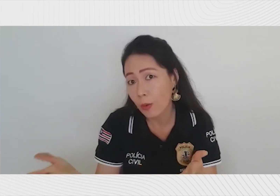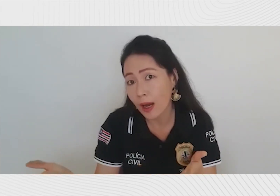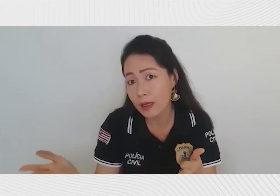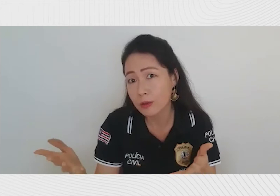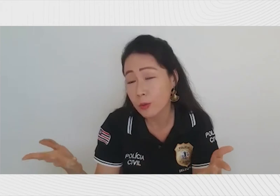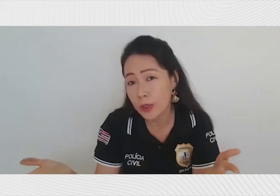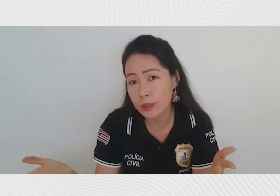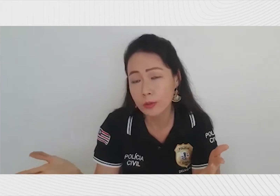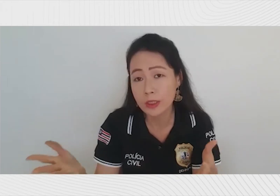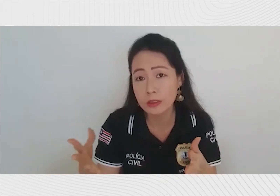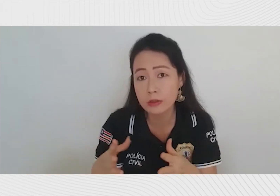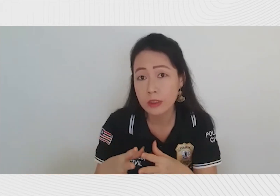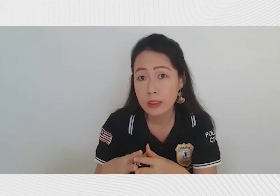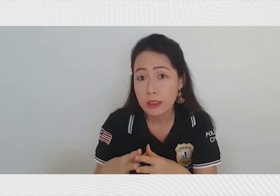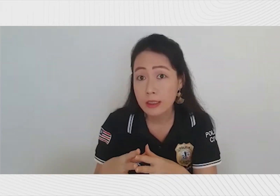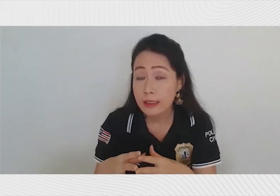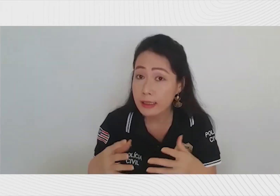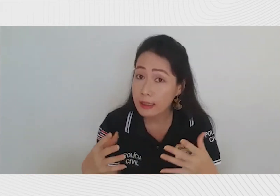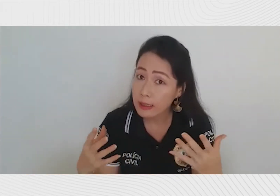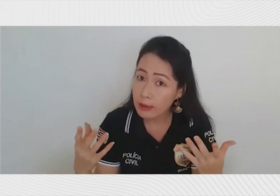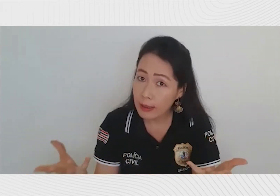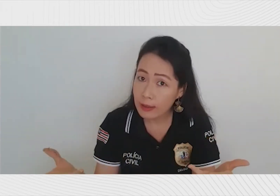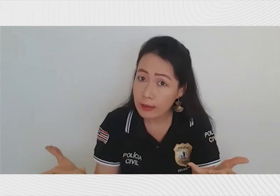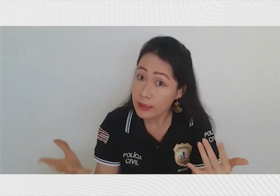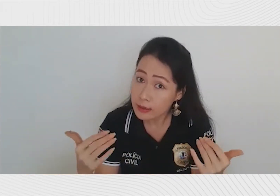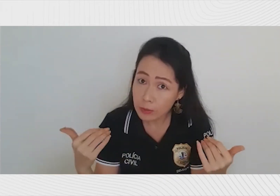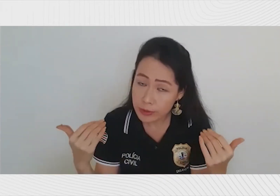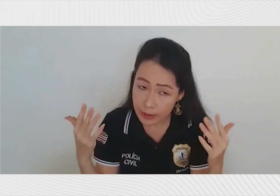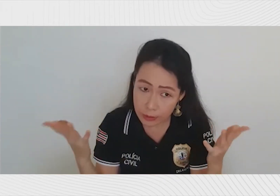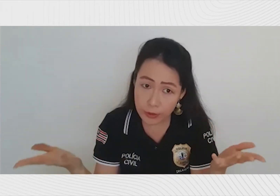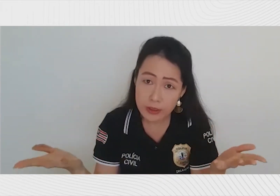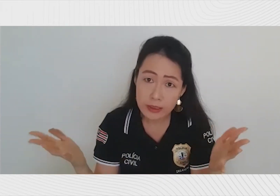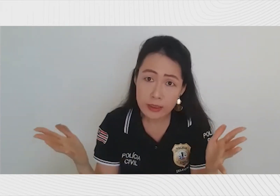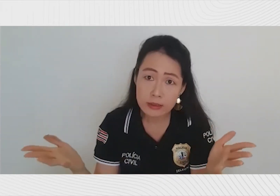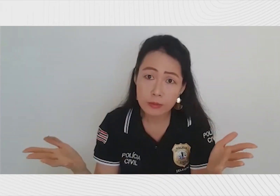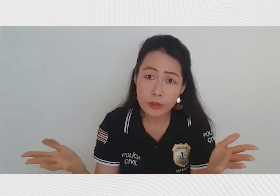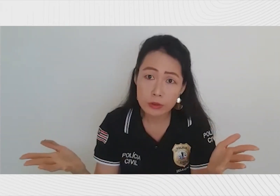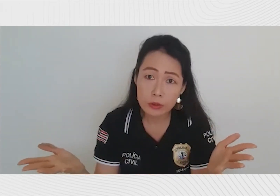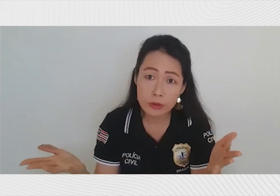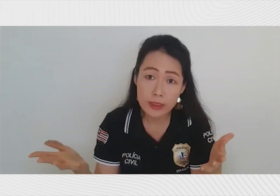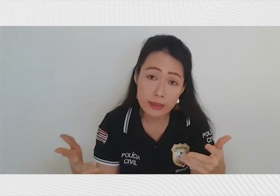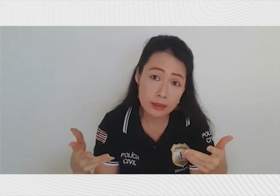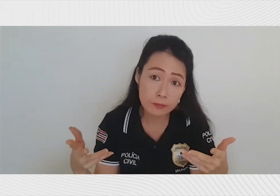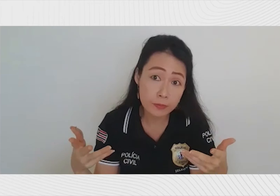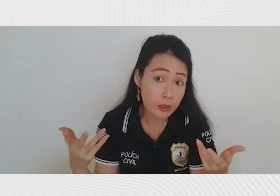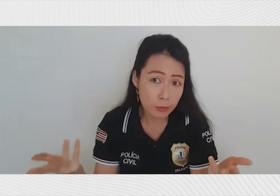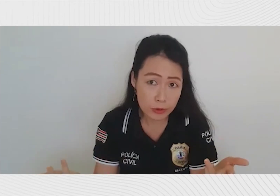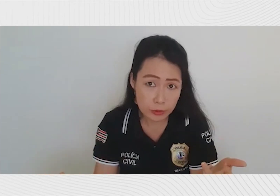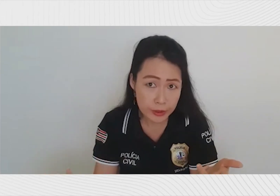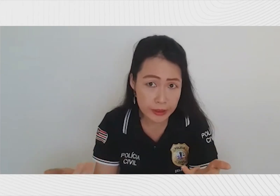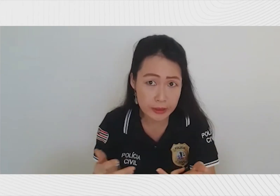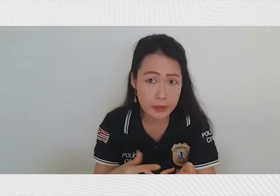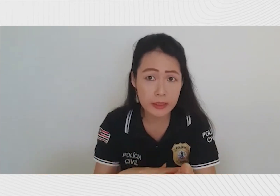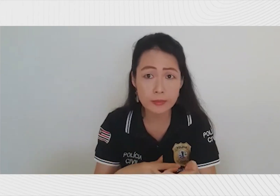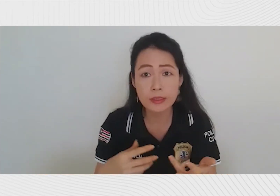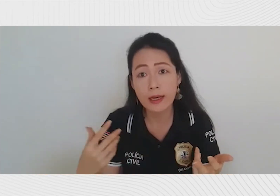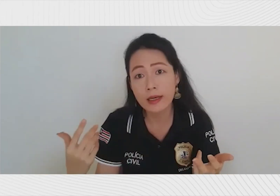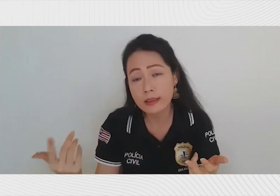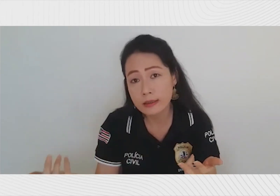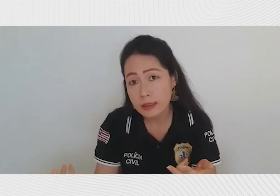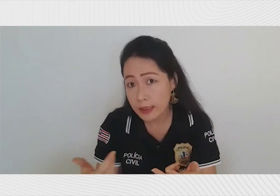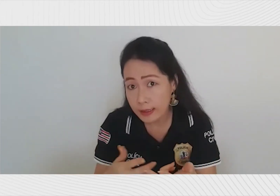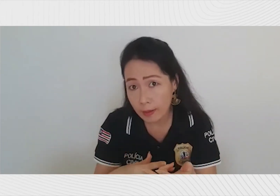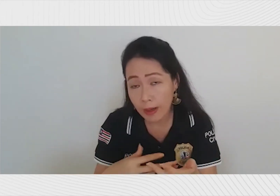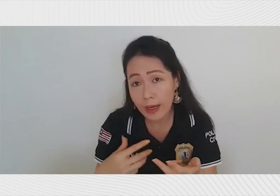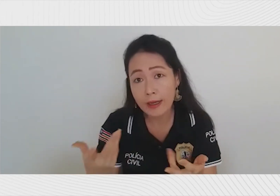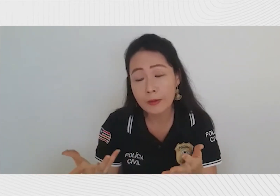idade, tem 4, 8 anos. E esses abusadores, eles são pessoas que não possuem antecedentes